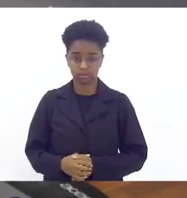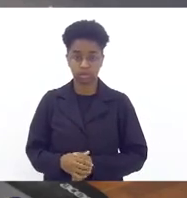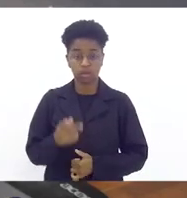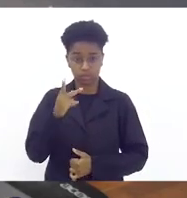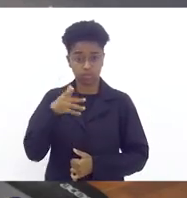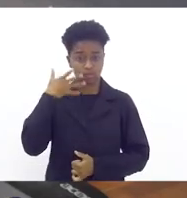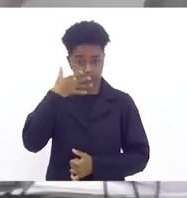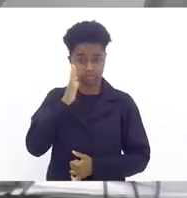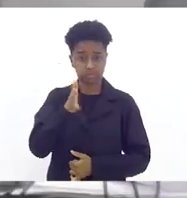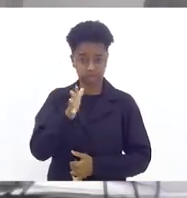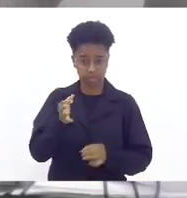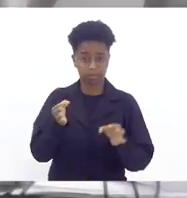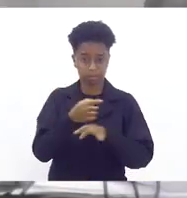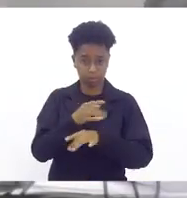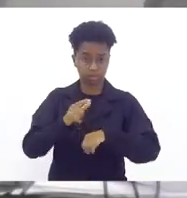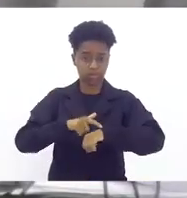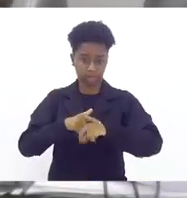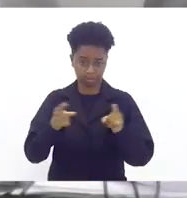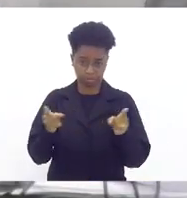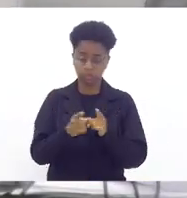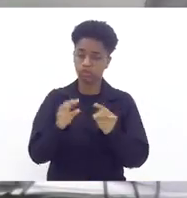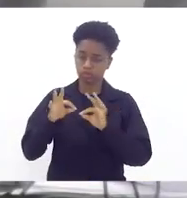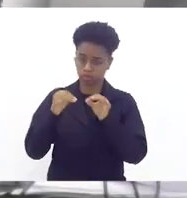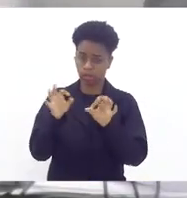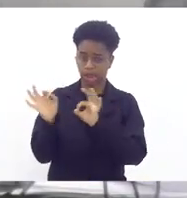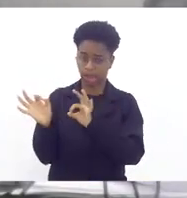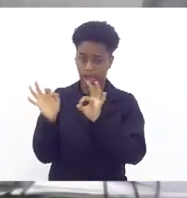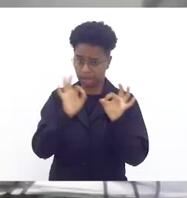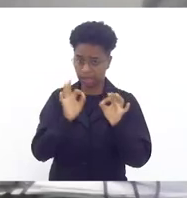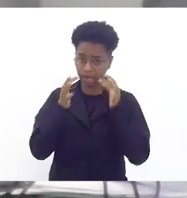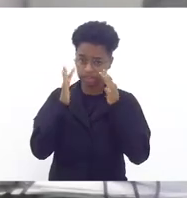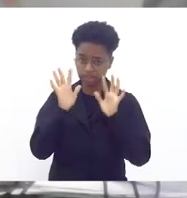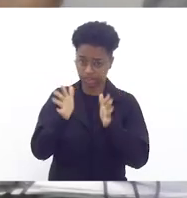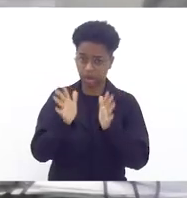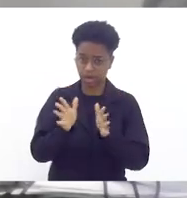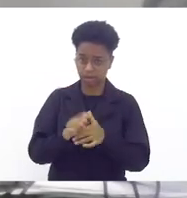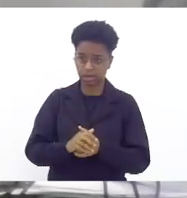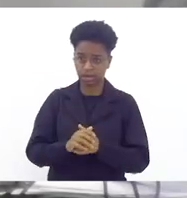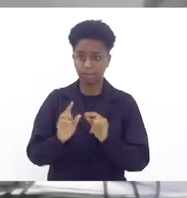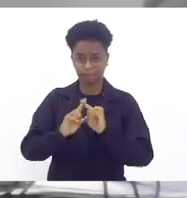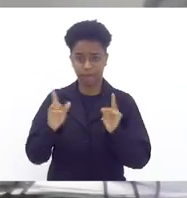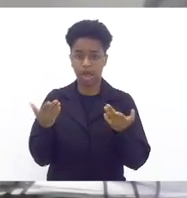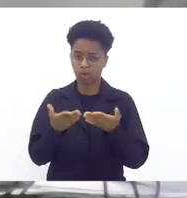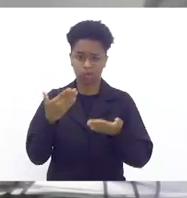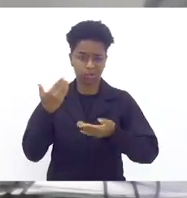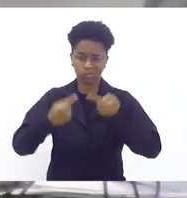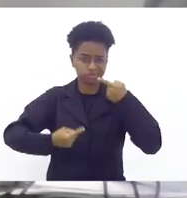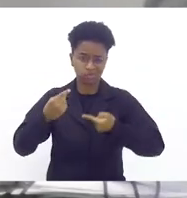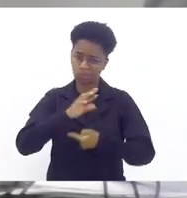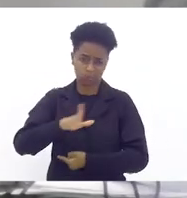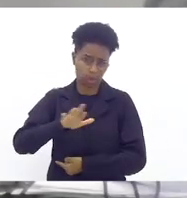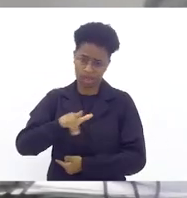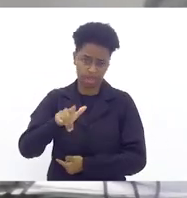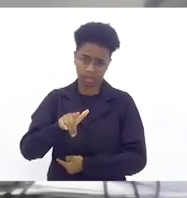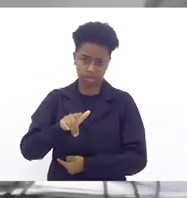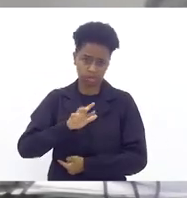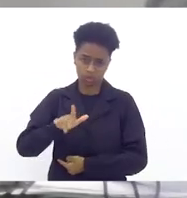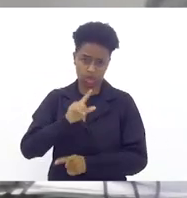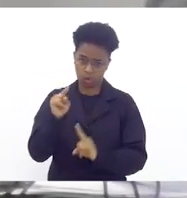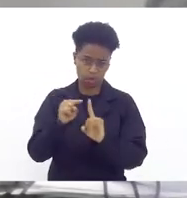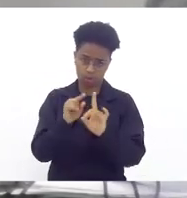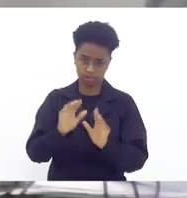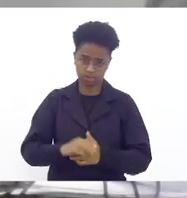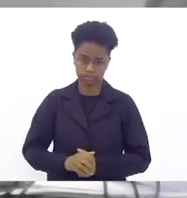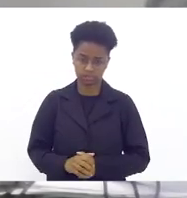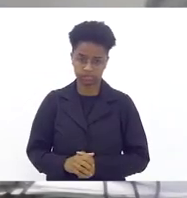foi... Você teve o seu tempo, falou bem, todo mundo te ouviu. E eu preciso... Vamos abrir o debate aqui agora, não é o ponto isso. nós só